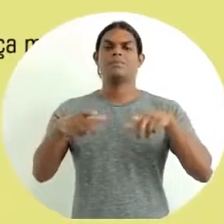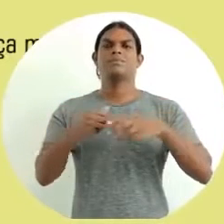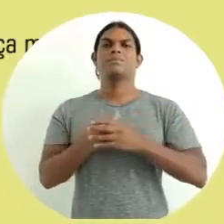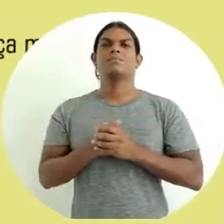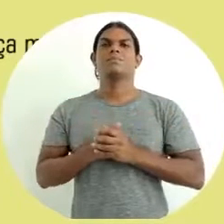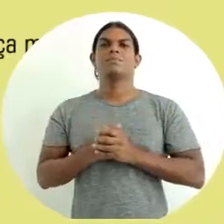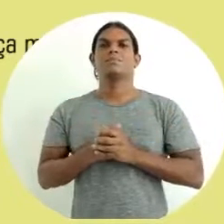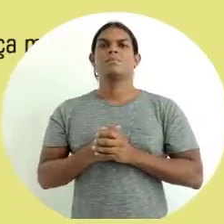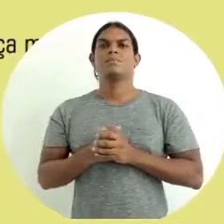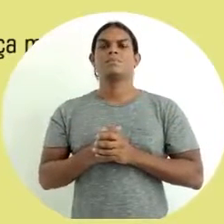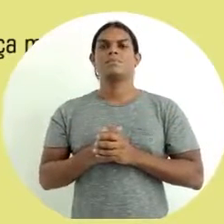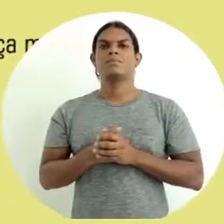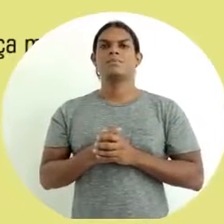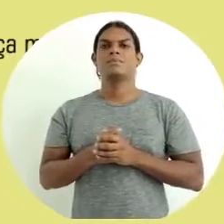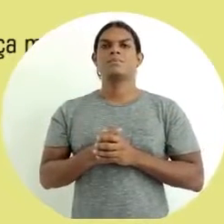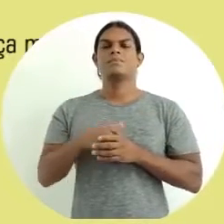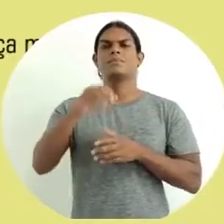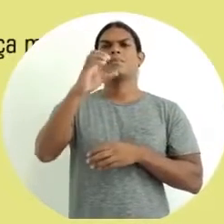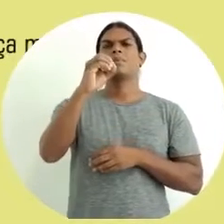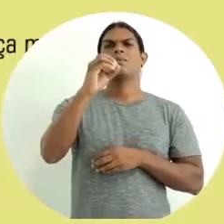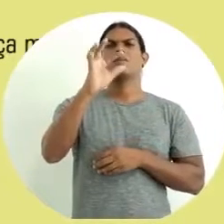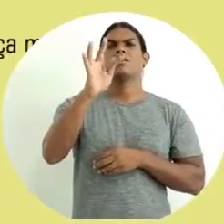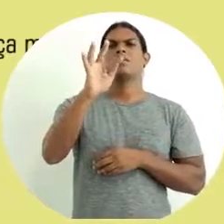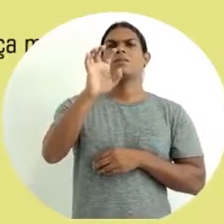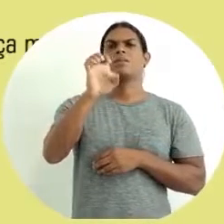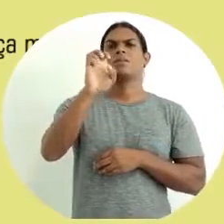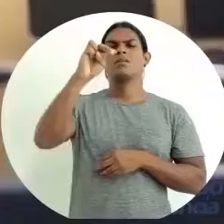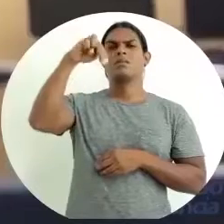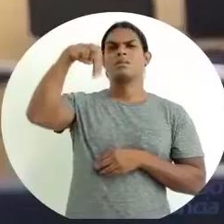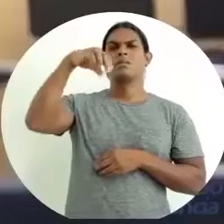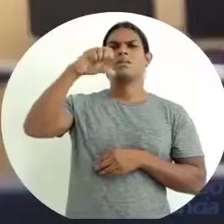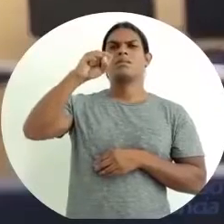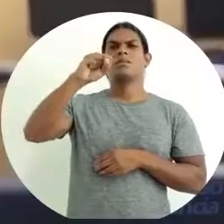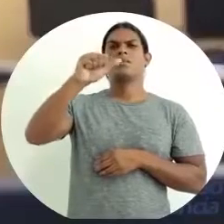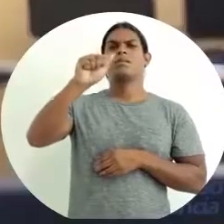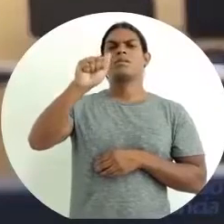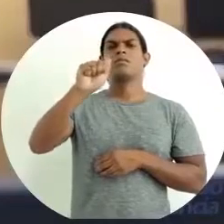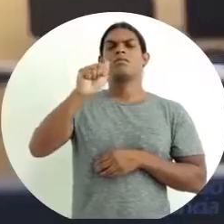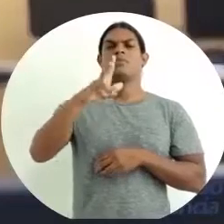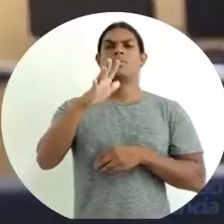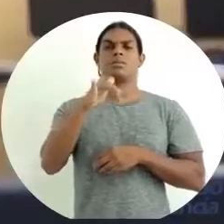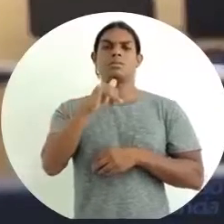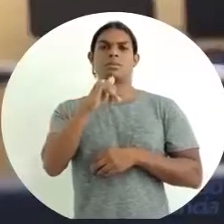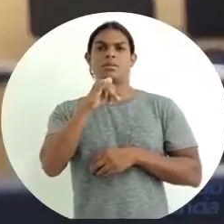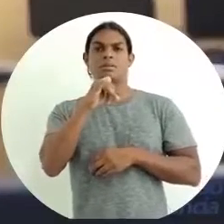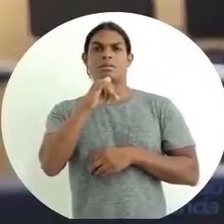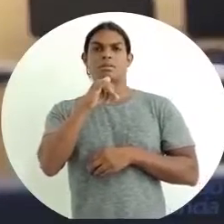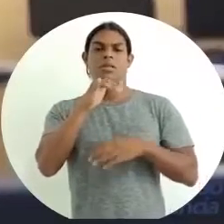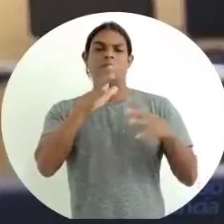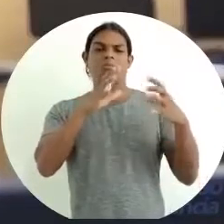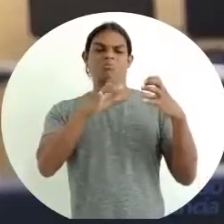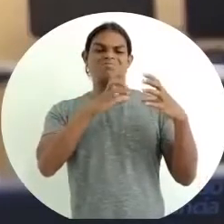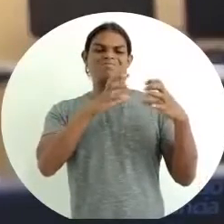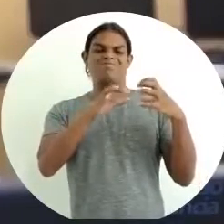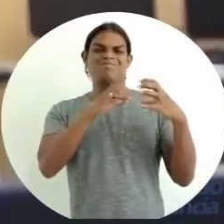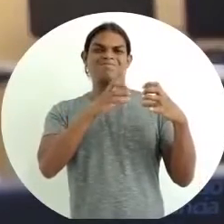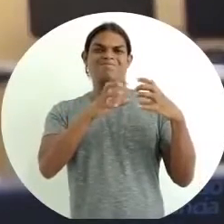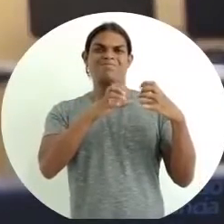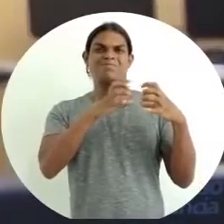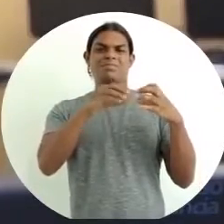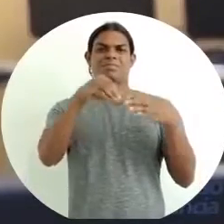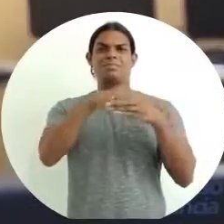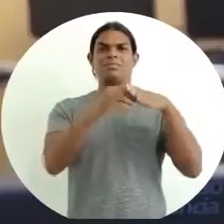física intencional por motivo de disputa em relação ao trabalho, ou seja, houve uma disputa interna entre dois